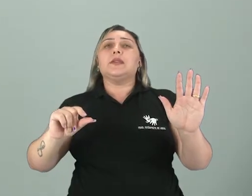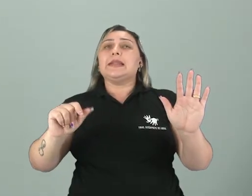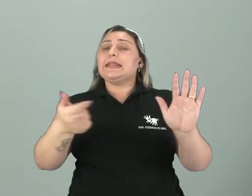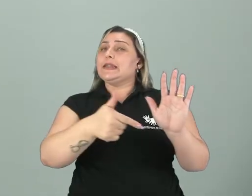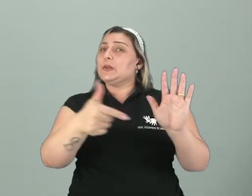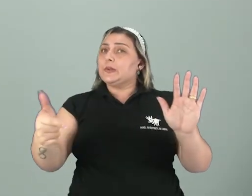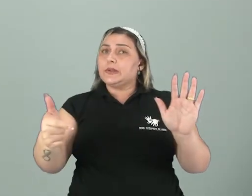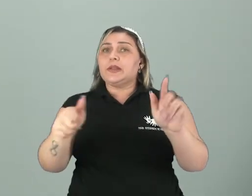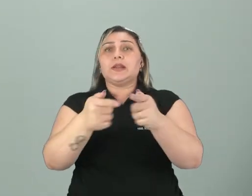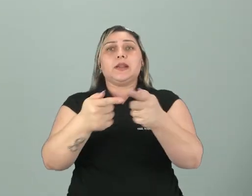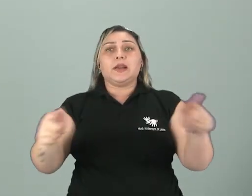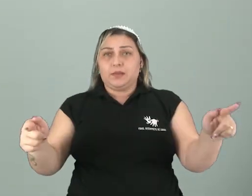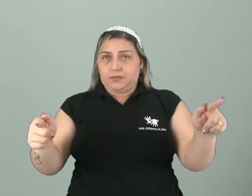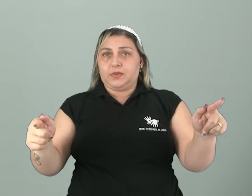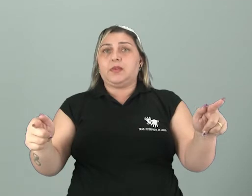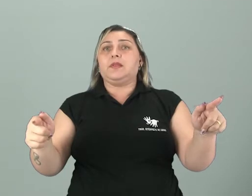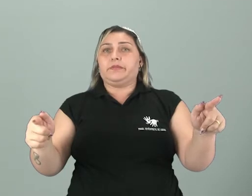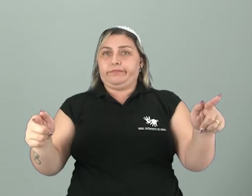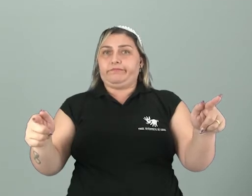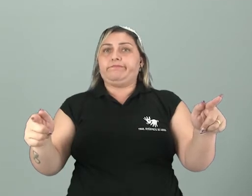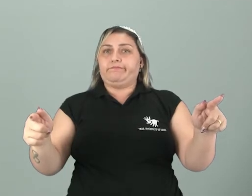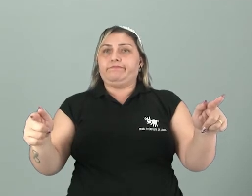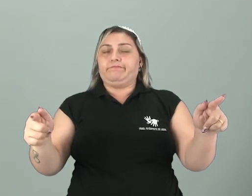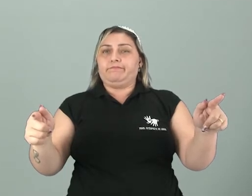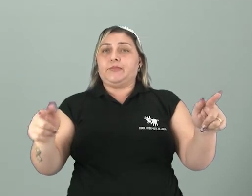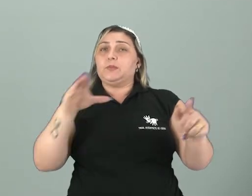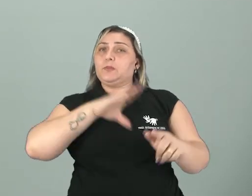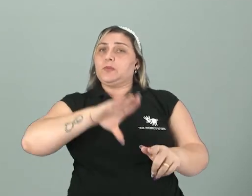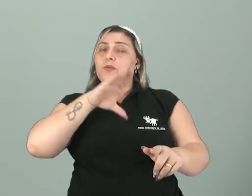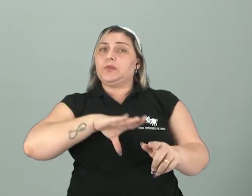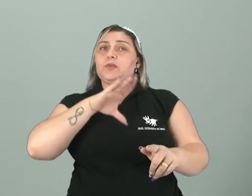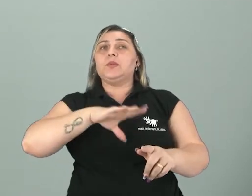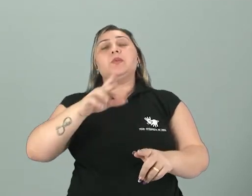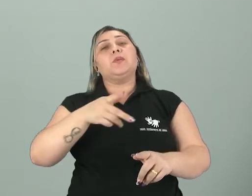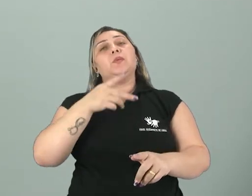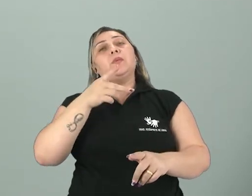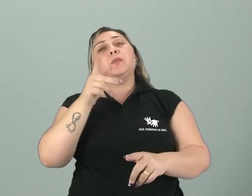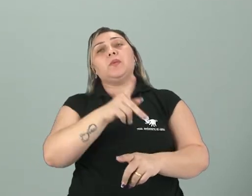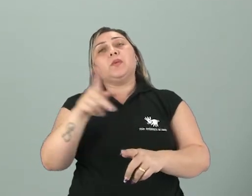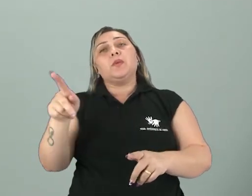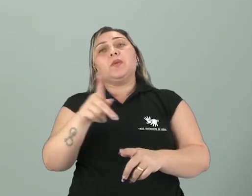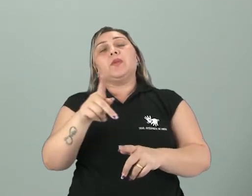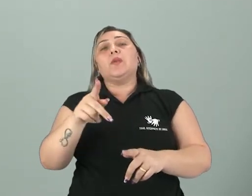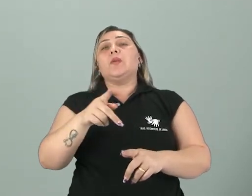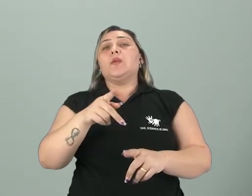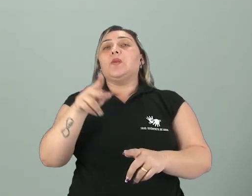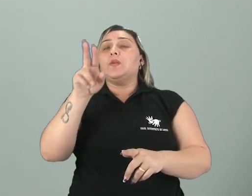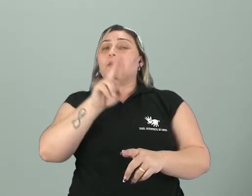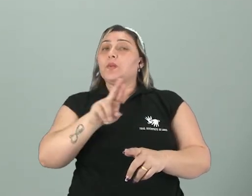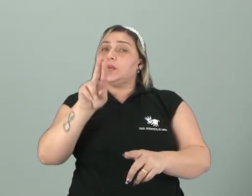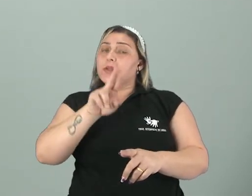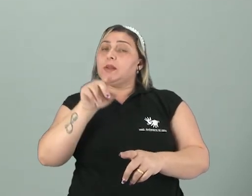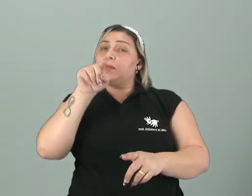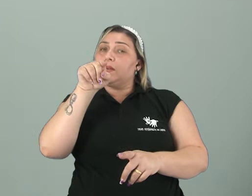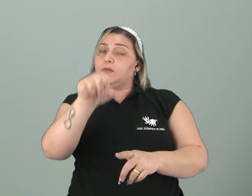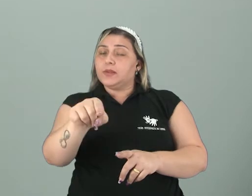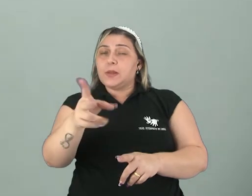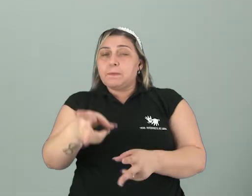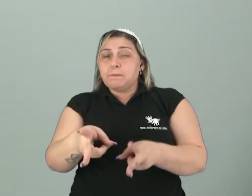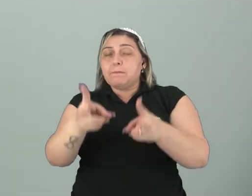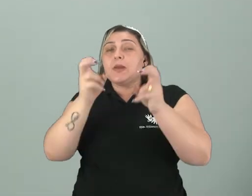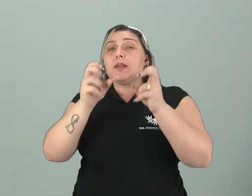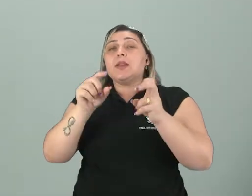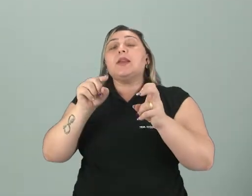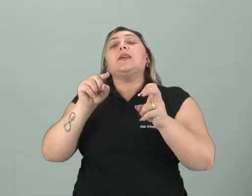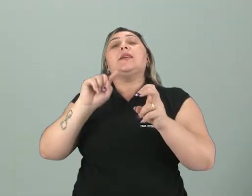eles não existem na gramática normativa. O professor muitas vezes utiliza que é para situar você, que depois daquele